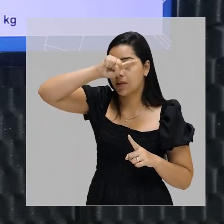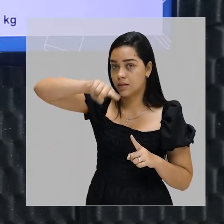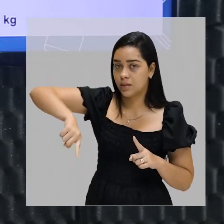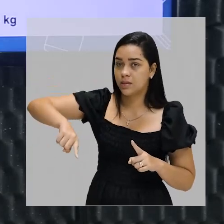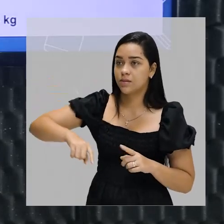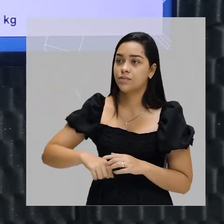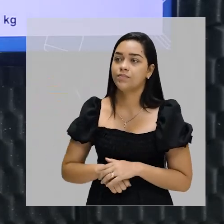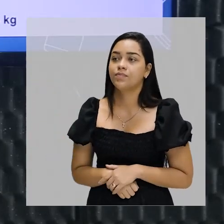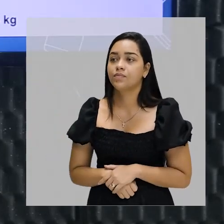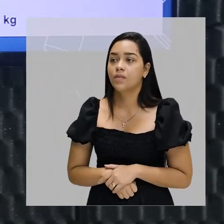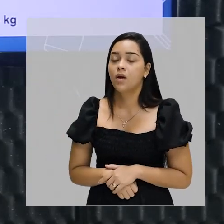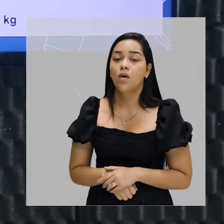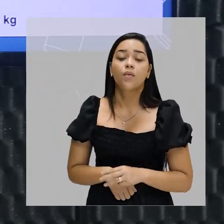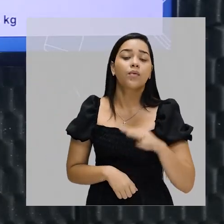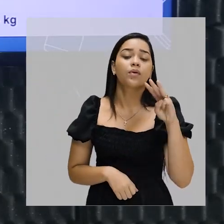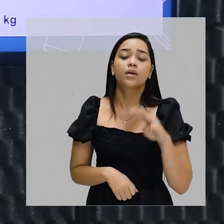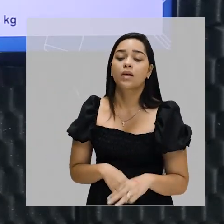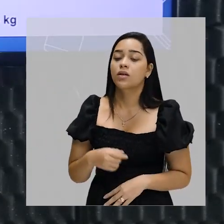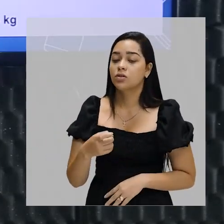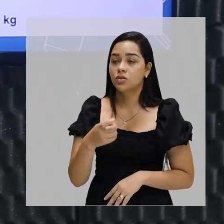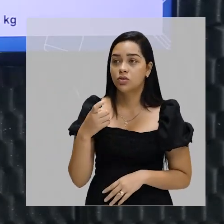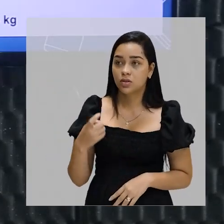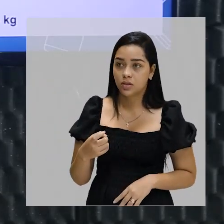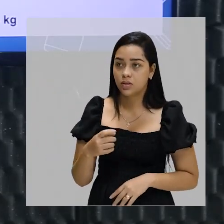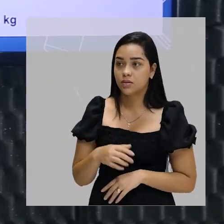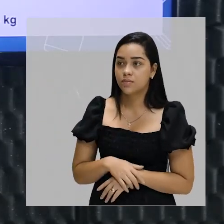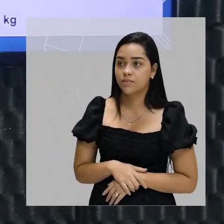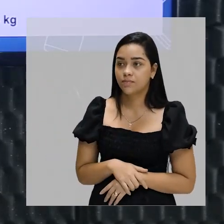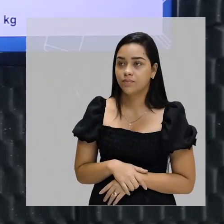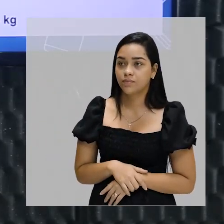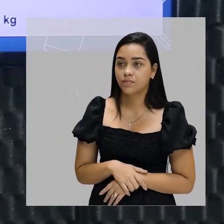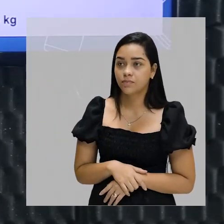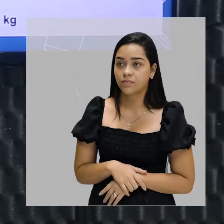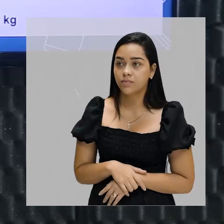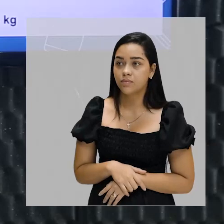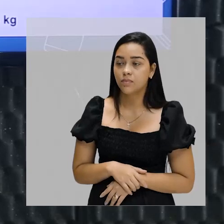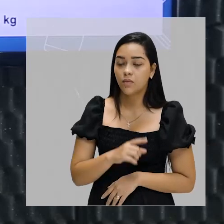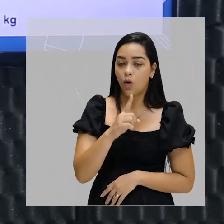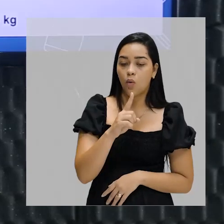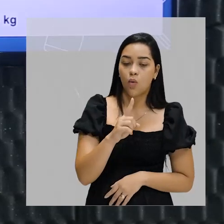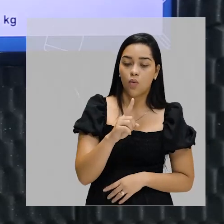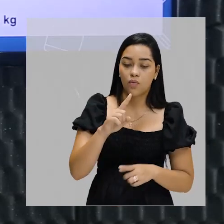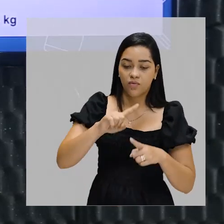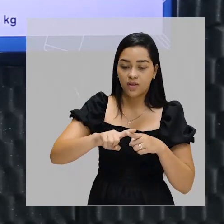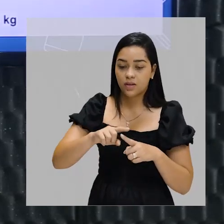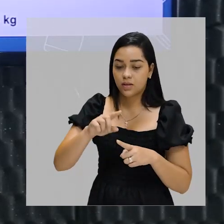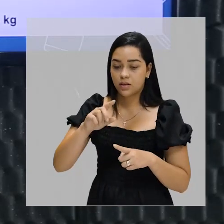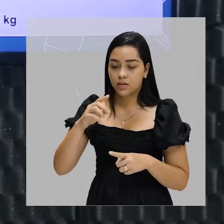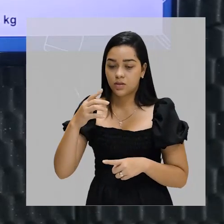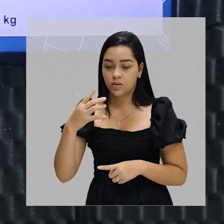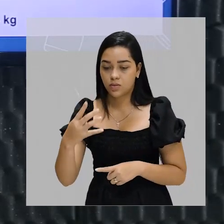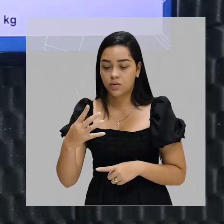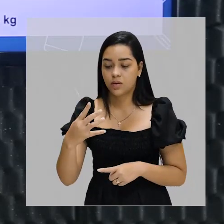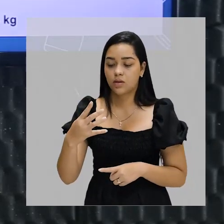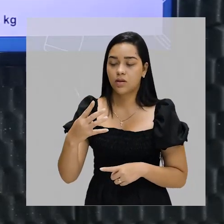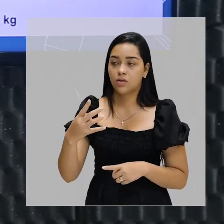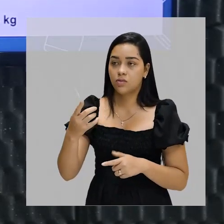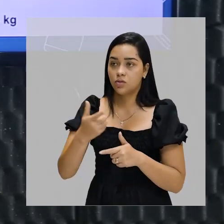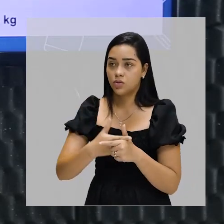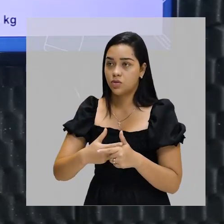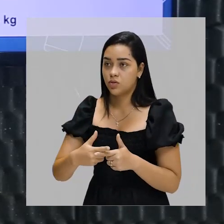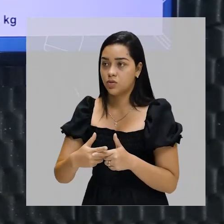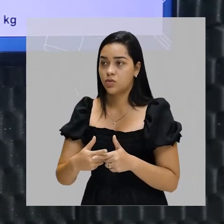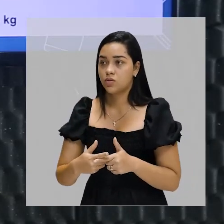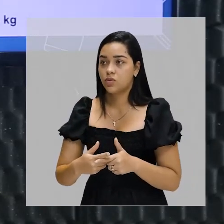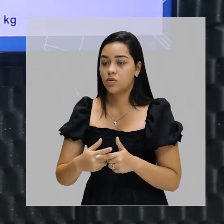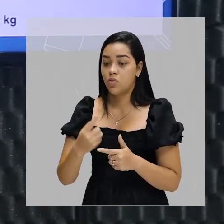simples. Então, quem vai ser X? Meios pelo extremo. Vai ser 1 vezes 4 dividido